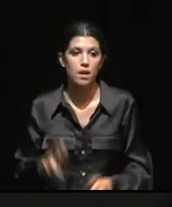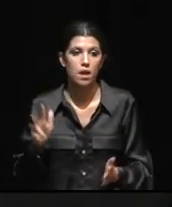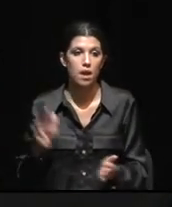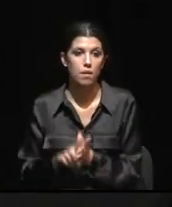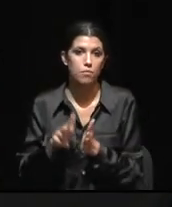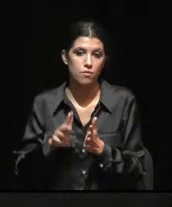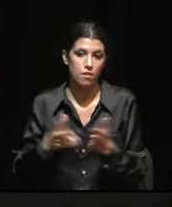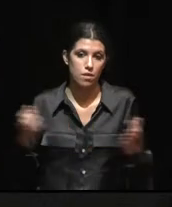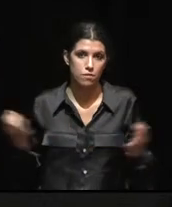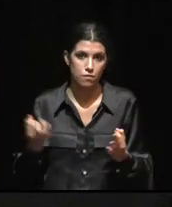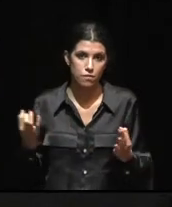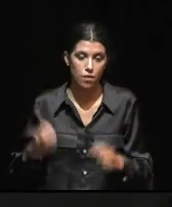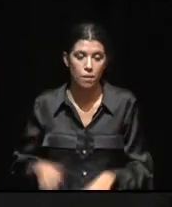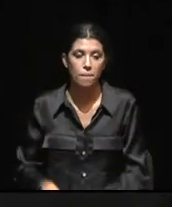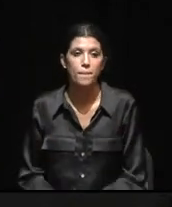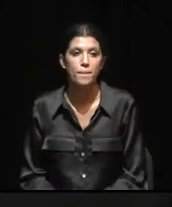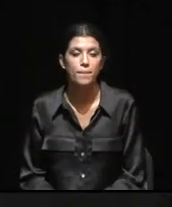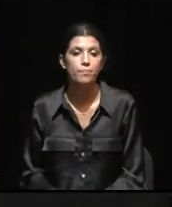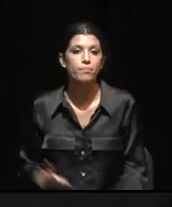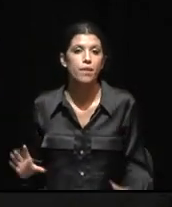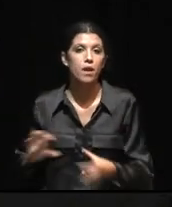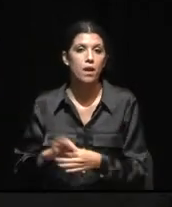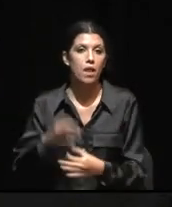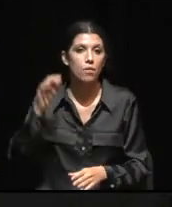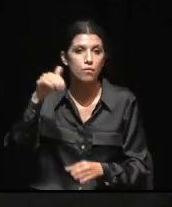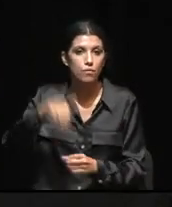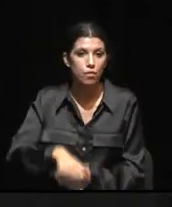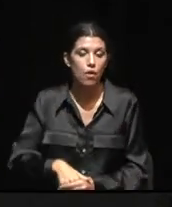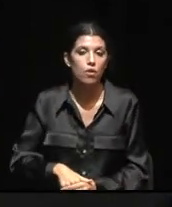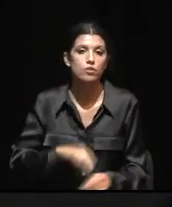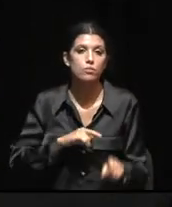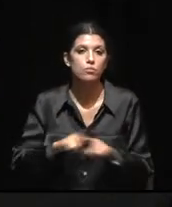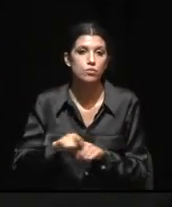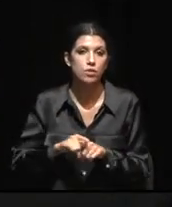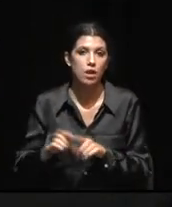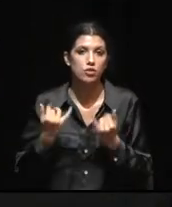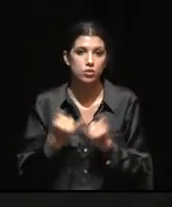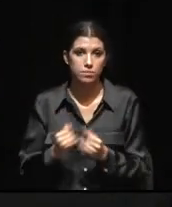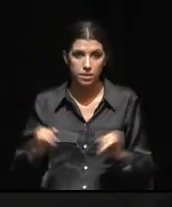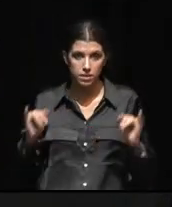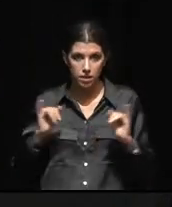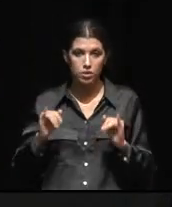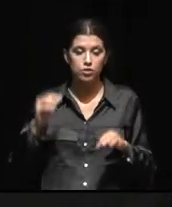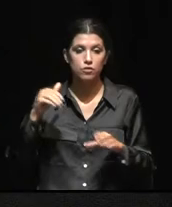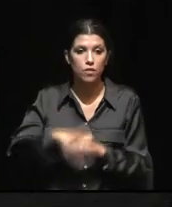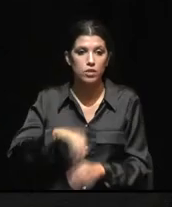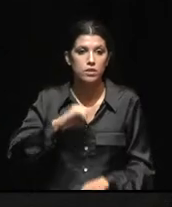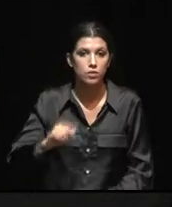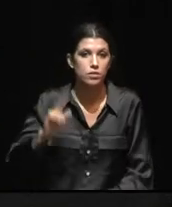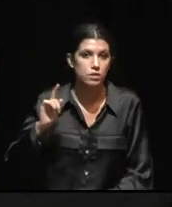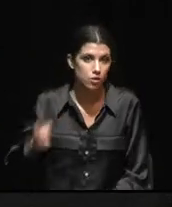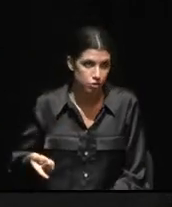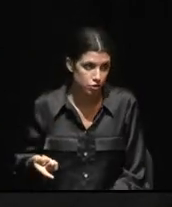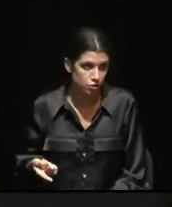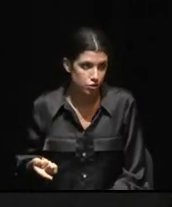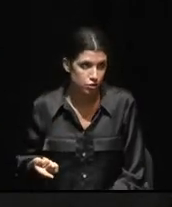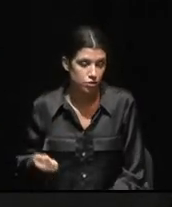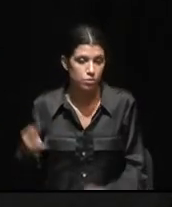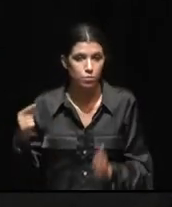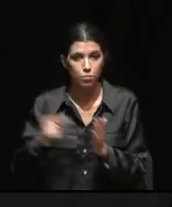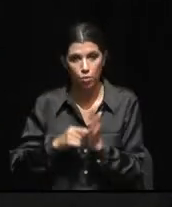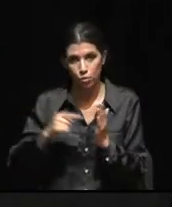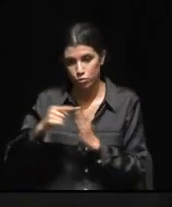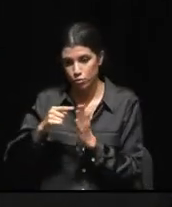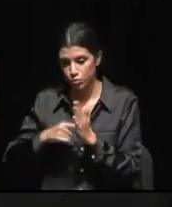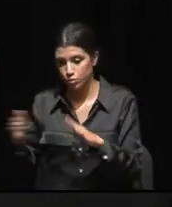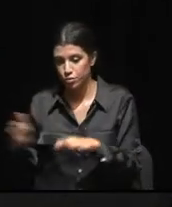foi aprovado relativ ao voto dos deputados não inscritos quem Vota contra por